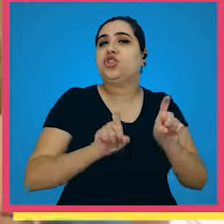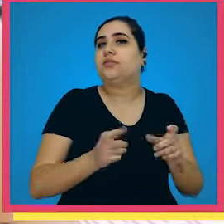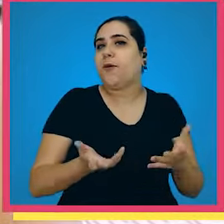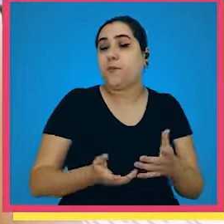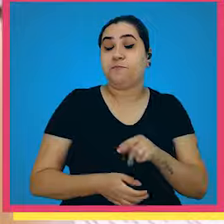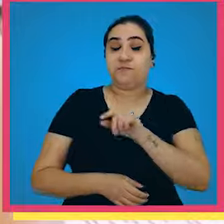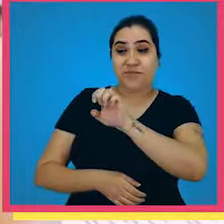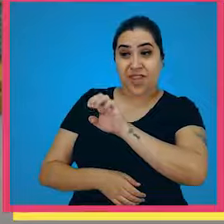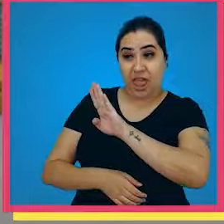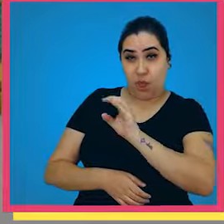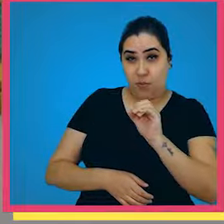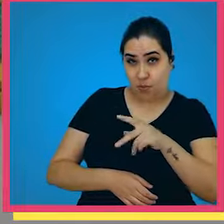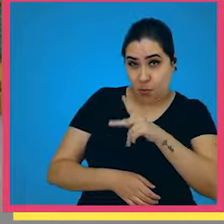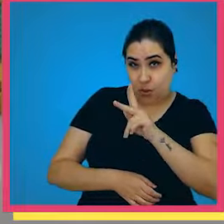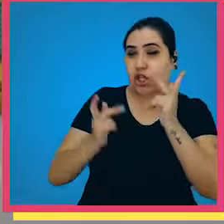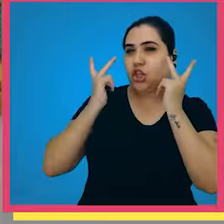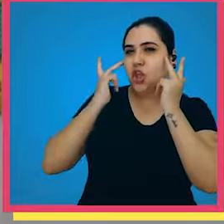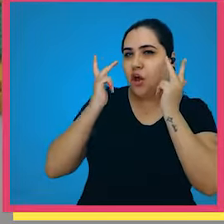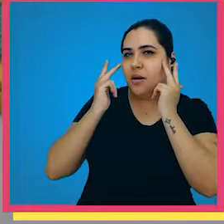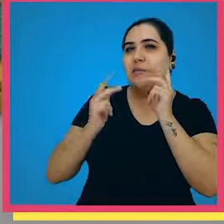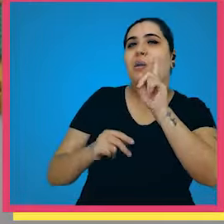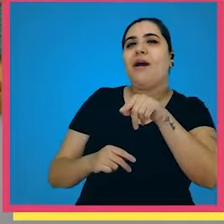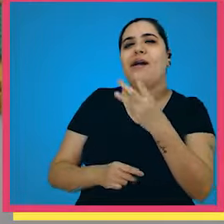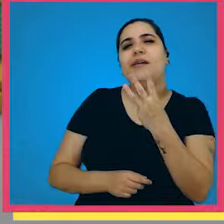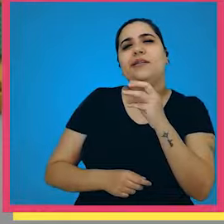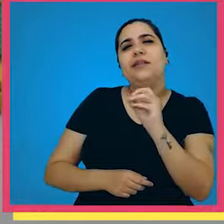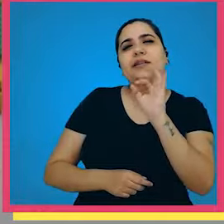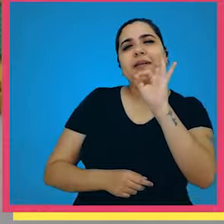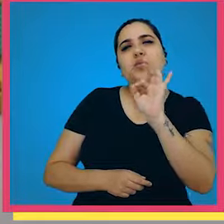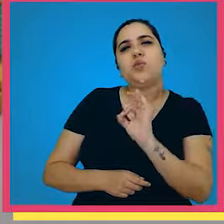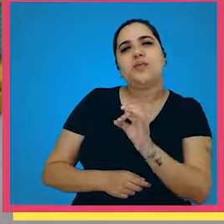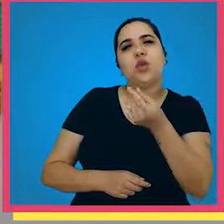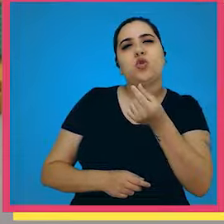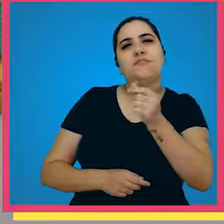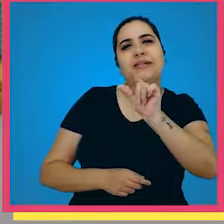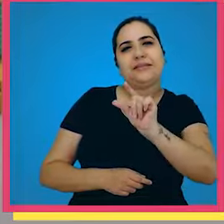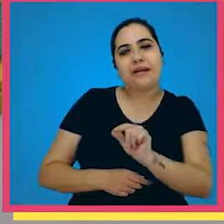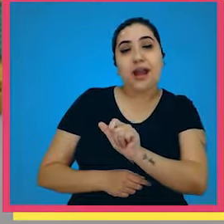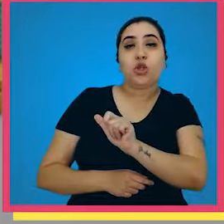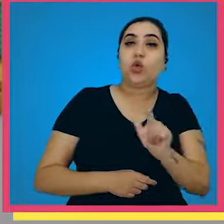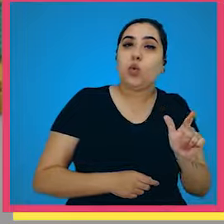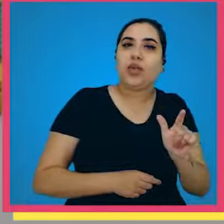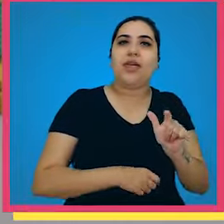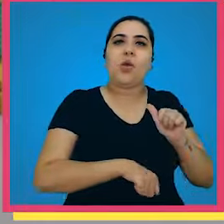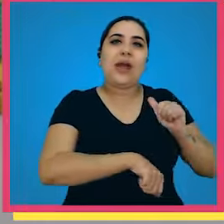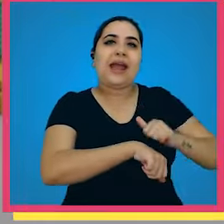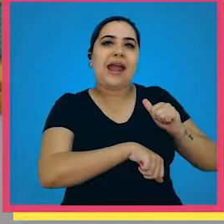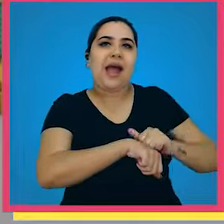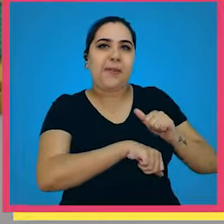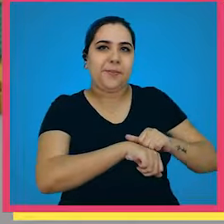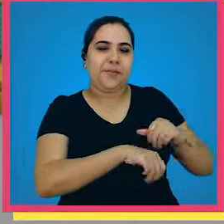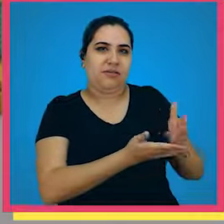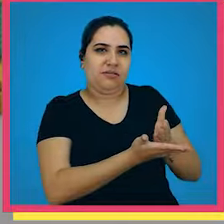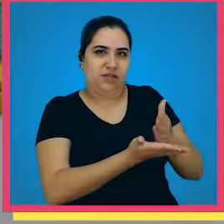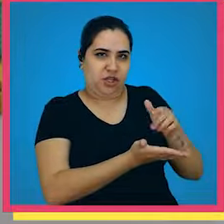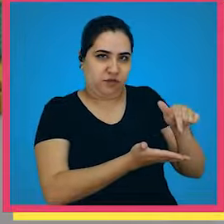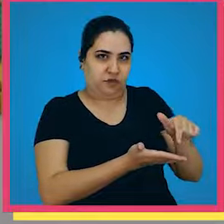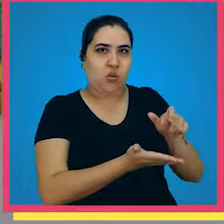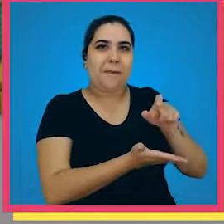do livro digital? Olha, o e-book normalmente eu diria que ele é uns 30% mais baixo do que o preço